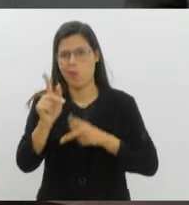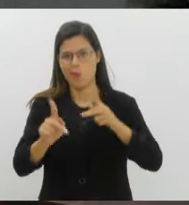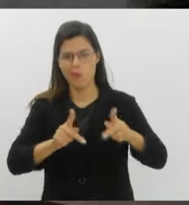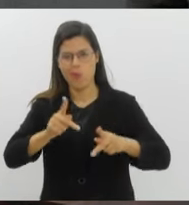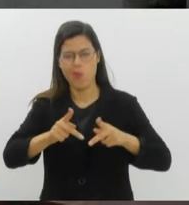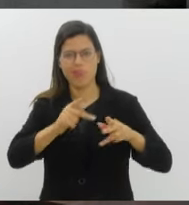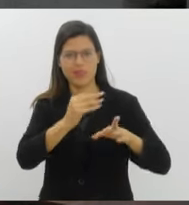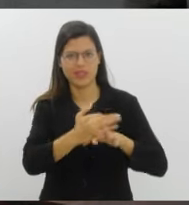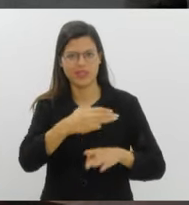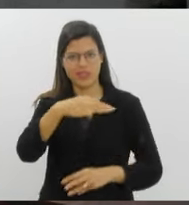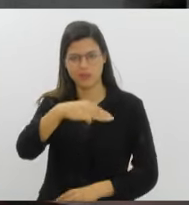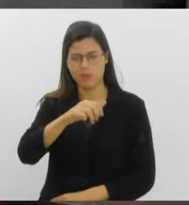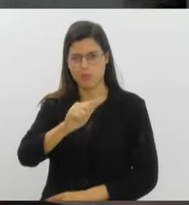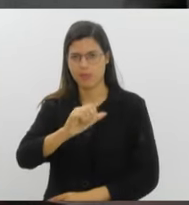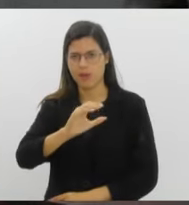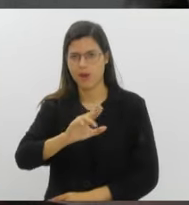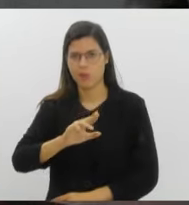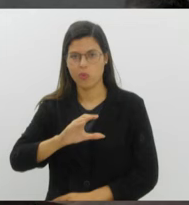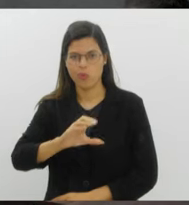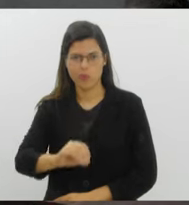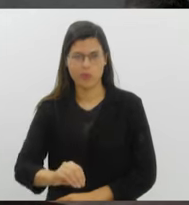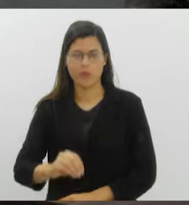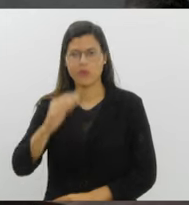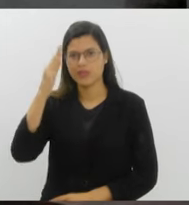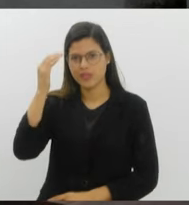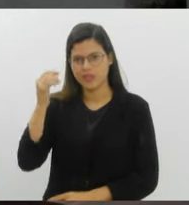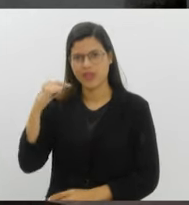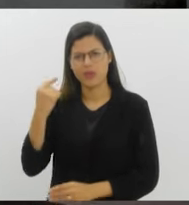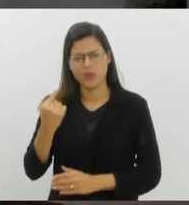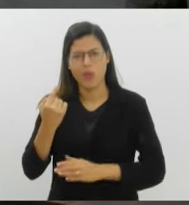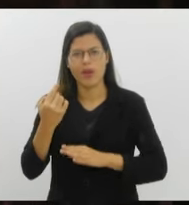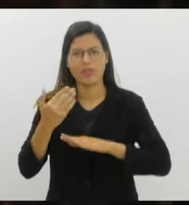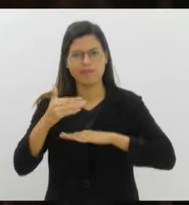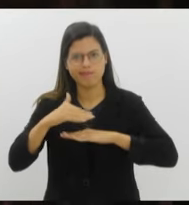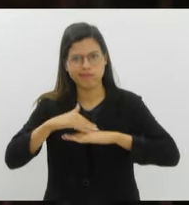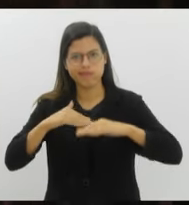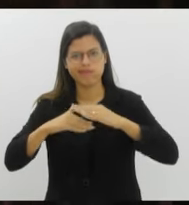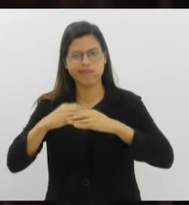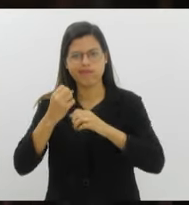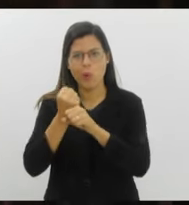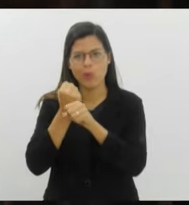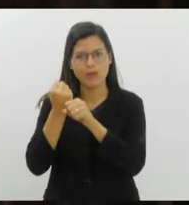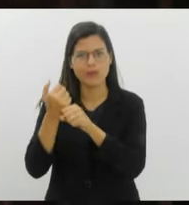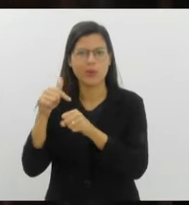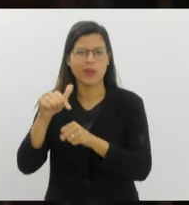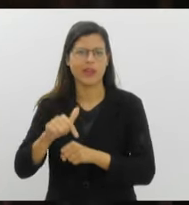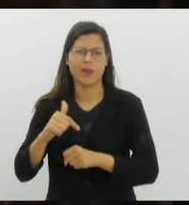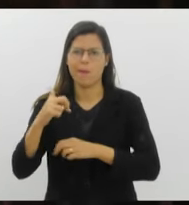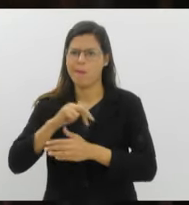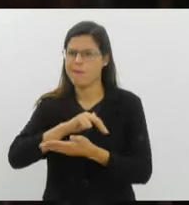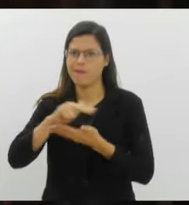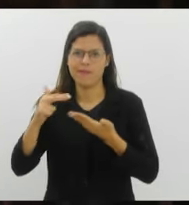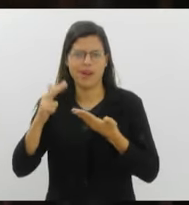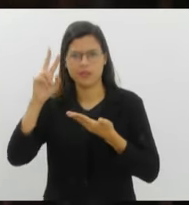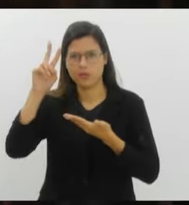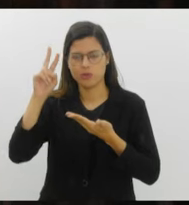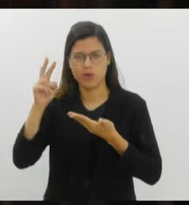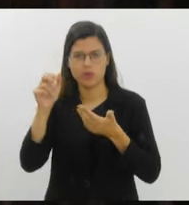Sei que construímos muita história junto. Fui o vereador mais jovem da história da minha